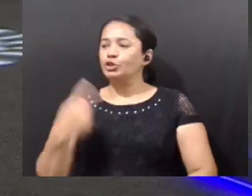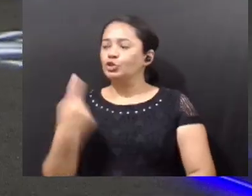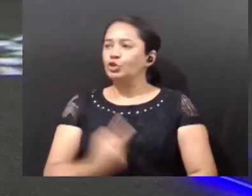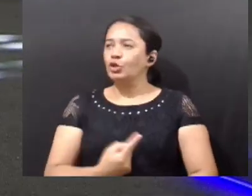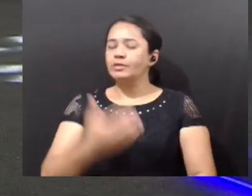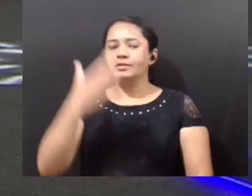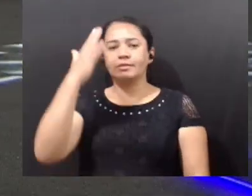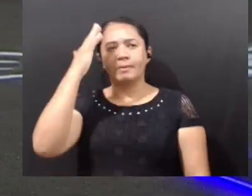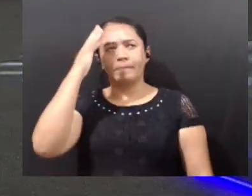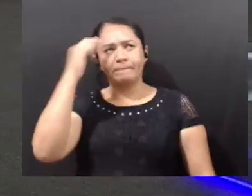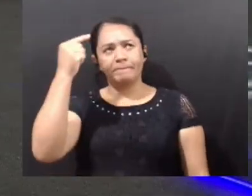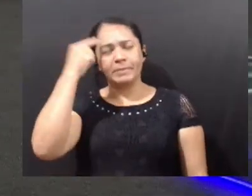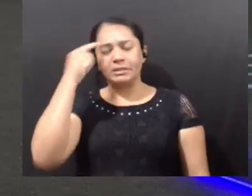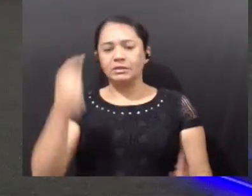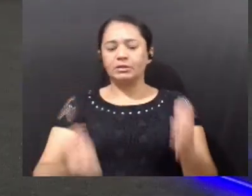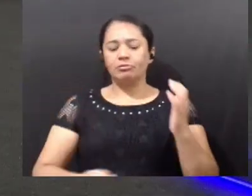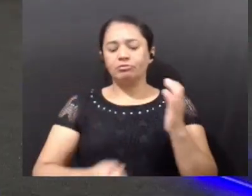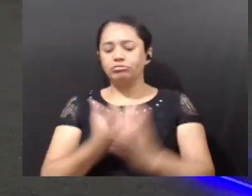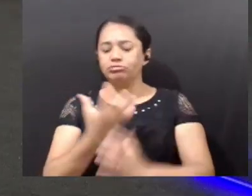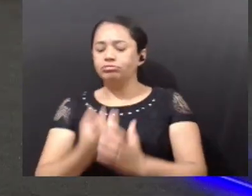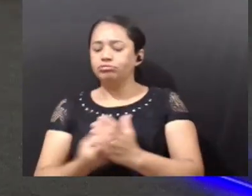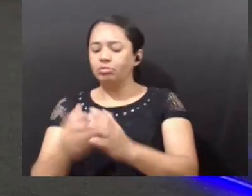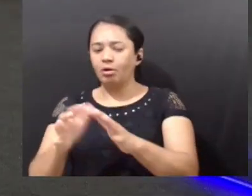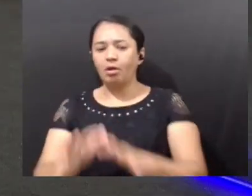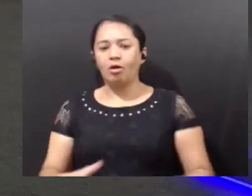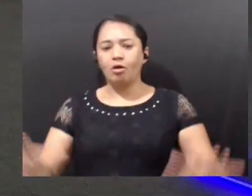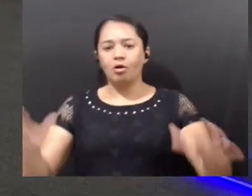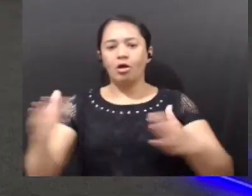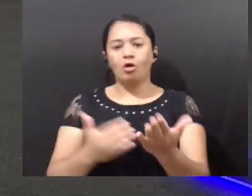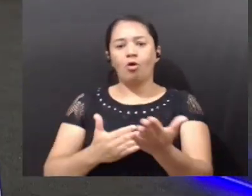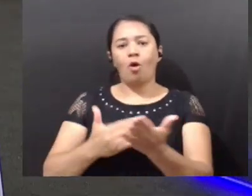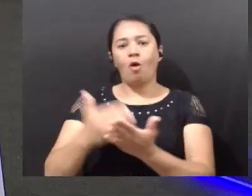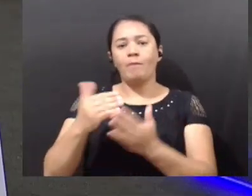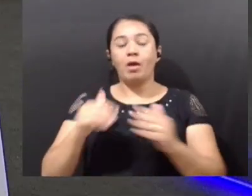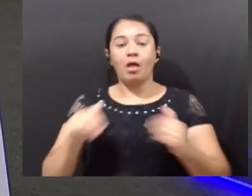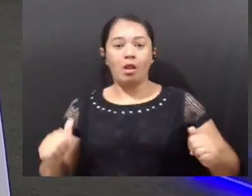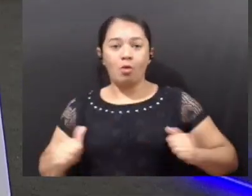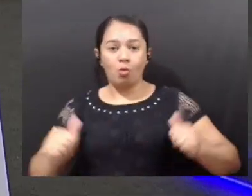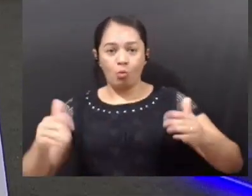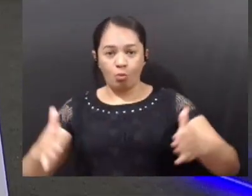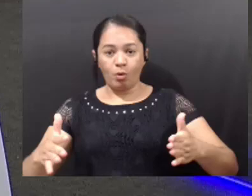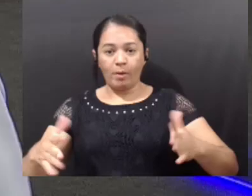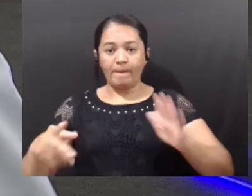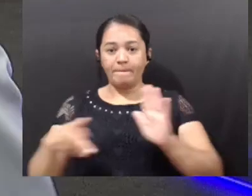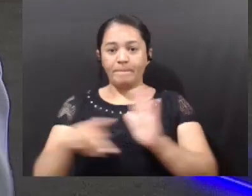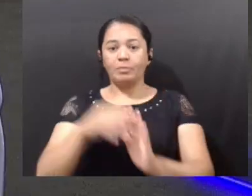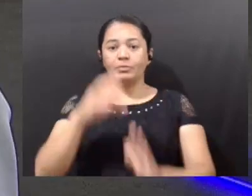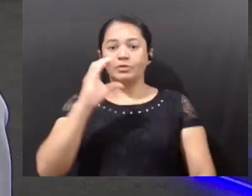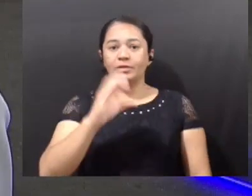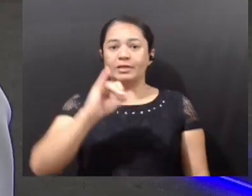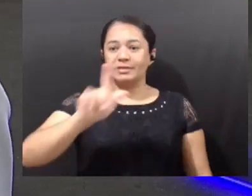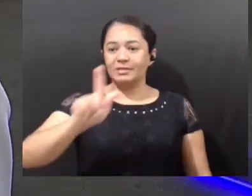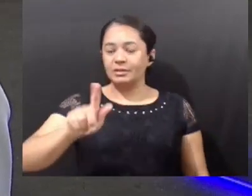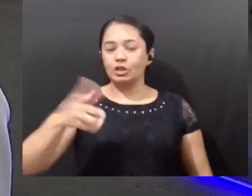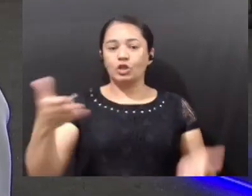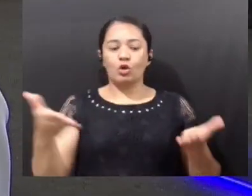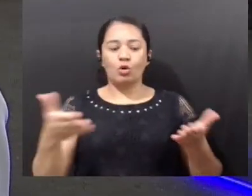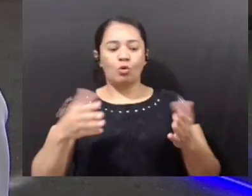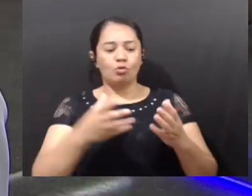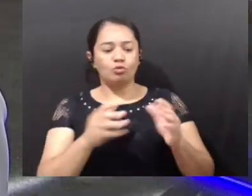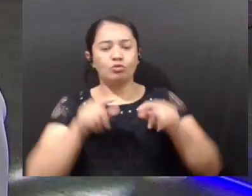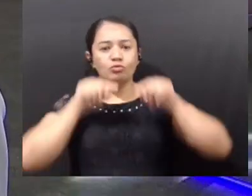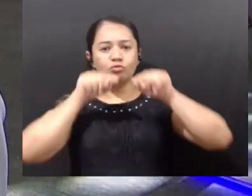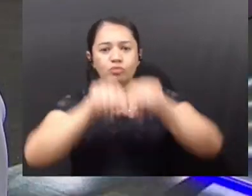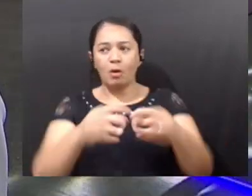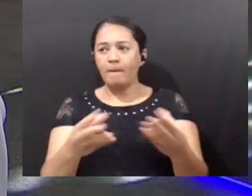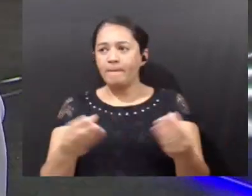esse ambiente que começou com uma iniciativa da SIC, que hoje envolve tantos parceiros,